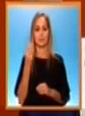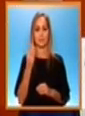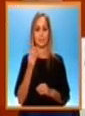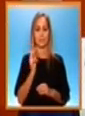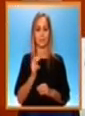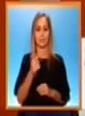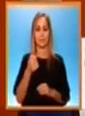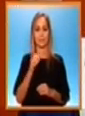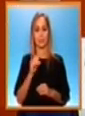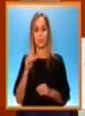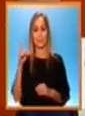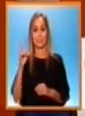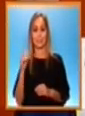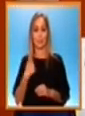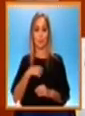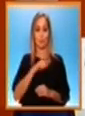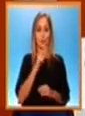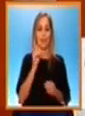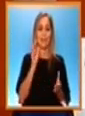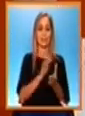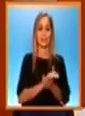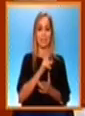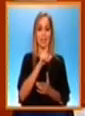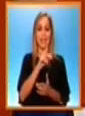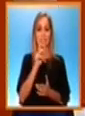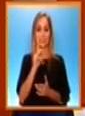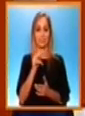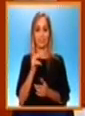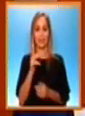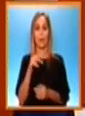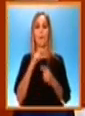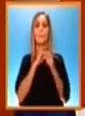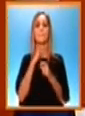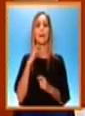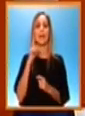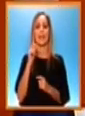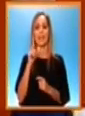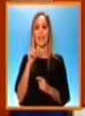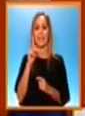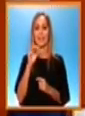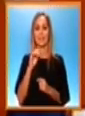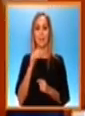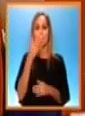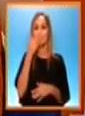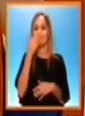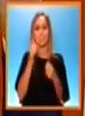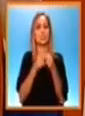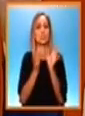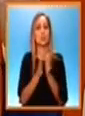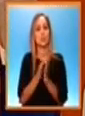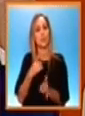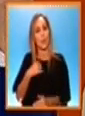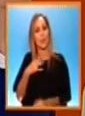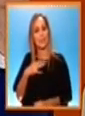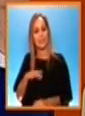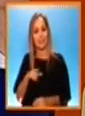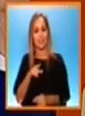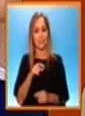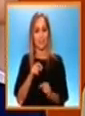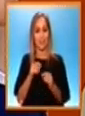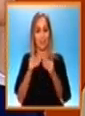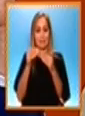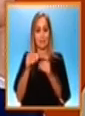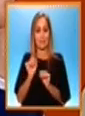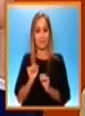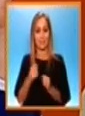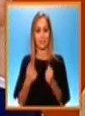anos 50, 60 que sou, fui casar a Las Vegas, com direito ao Elvis como padre, a piros isso toda. Como se fosse na época e,